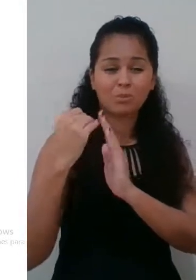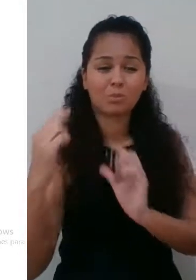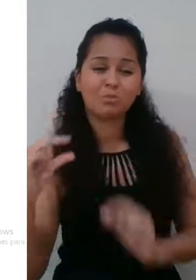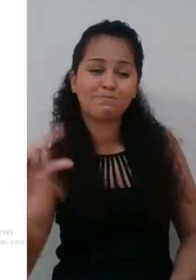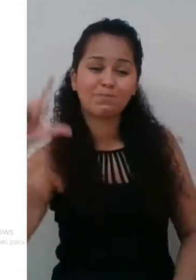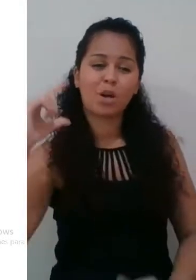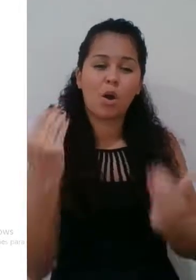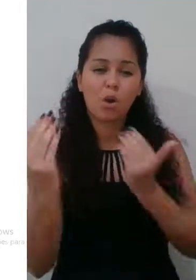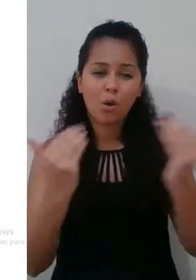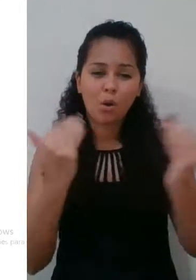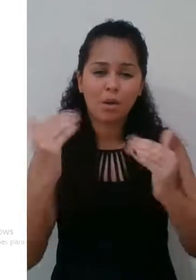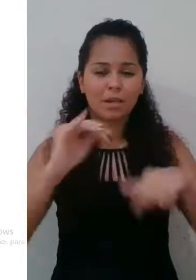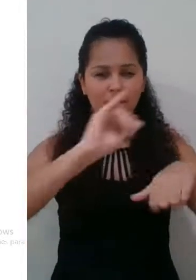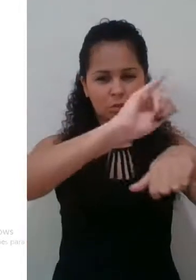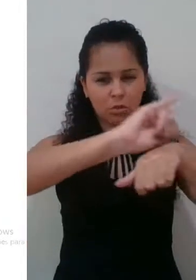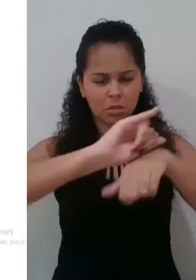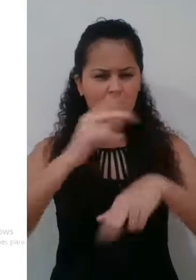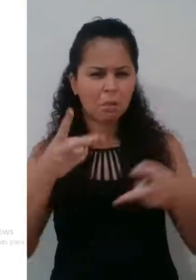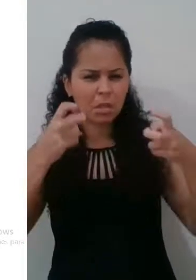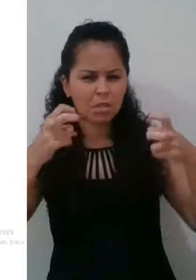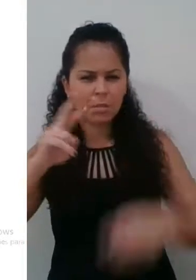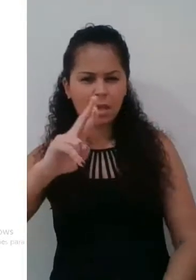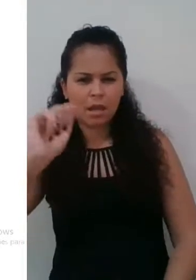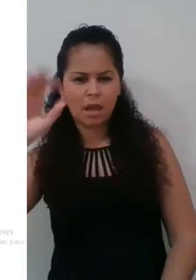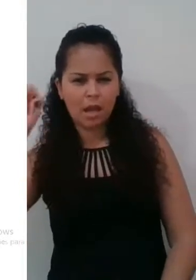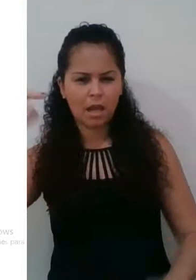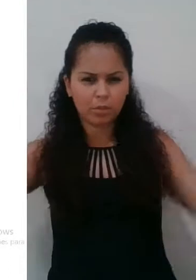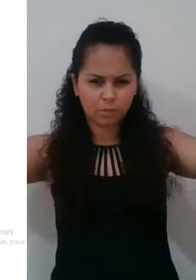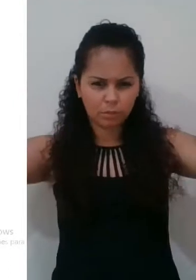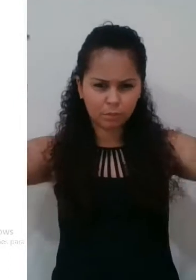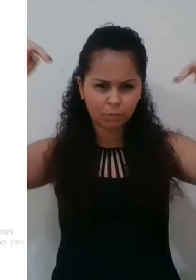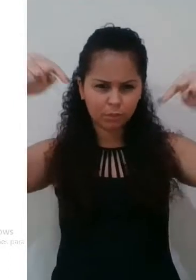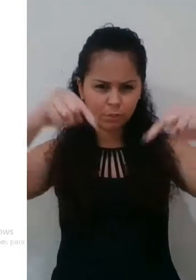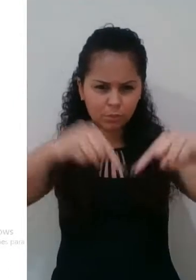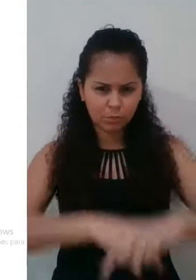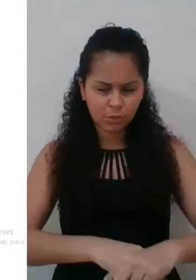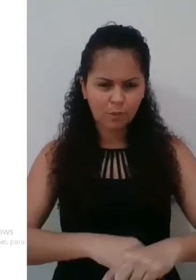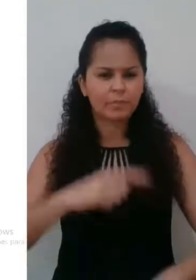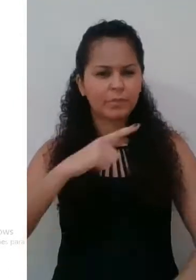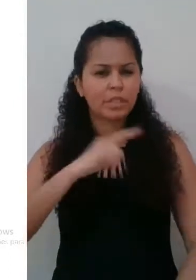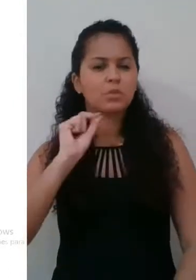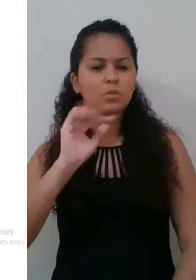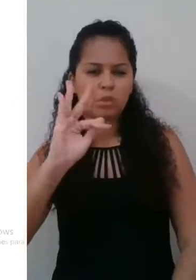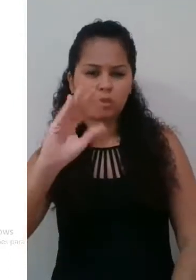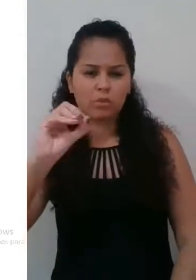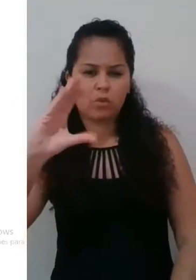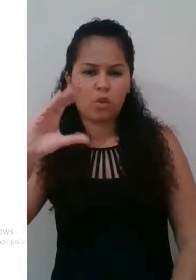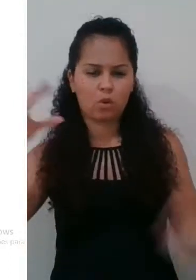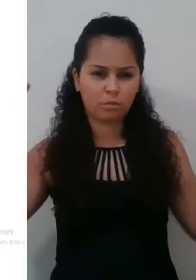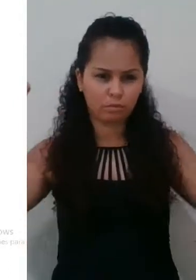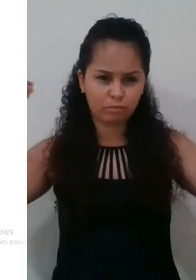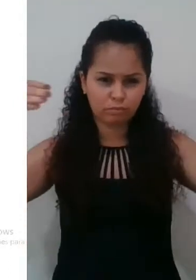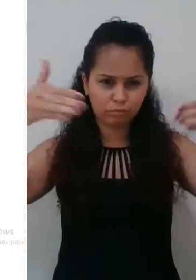raios notáveis, todo raio que incide paralelamente reflete passando pelo foco. Incidiu no foco,